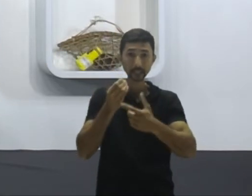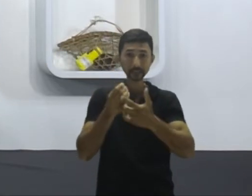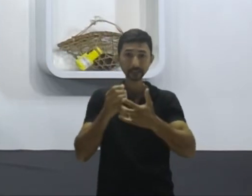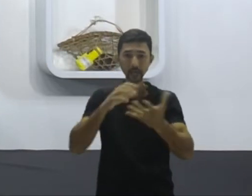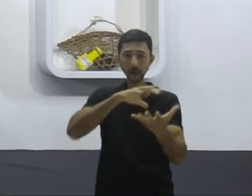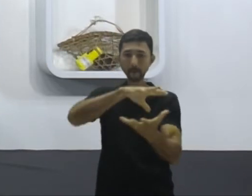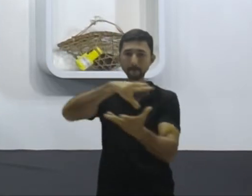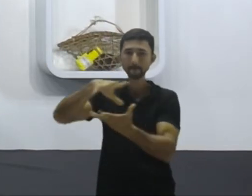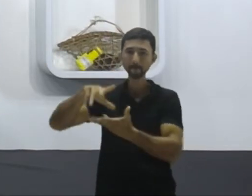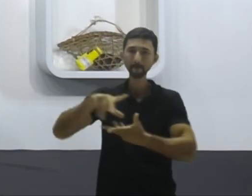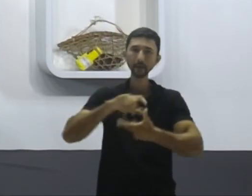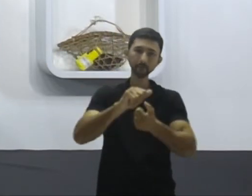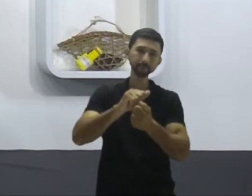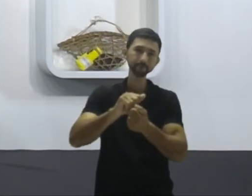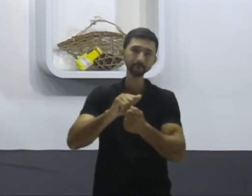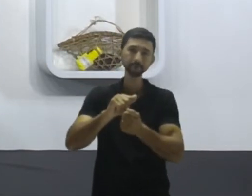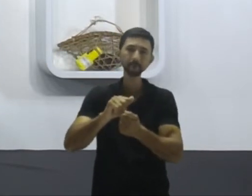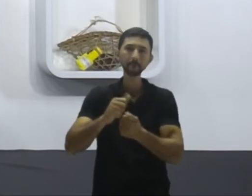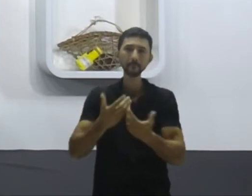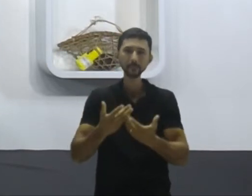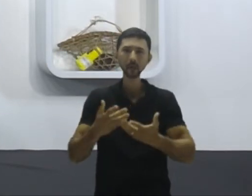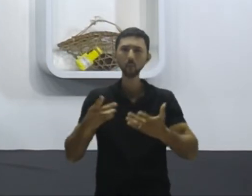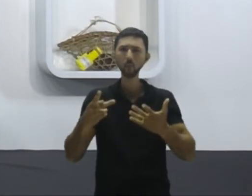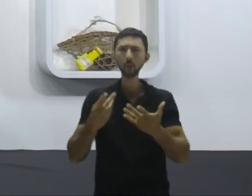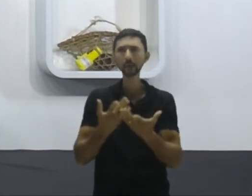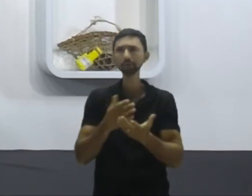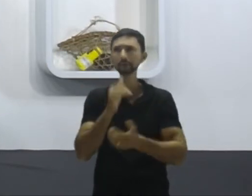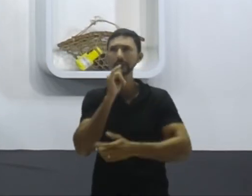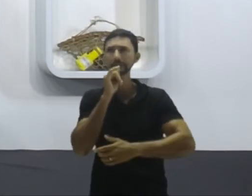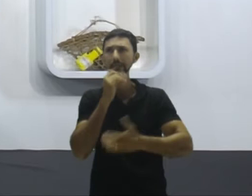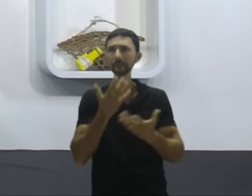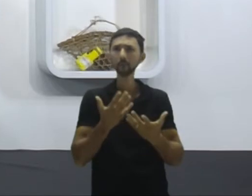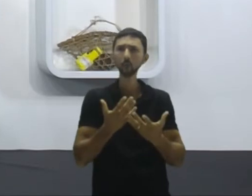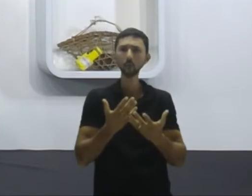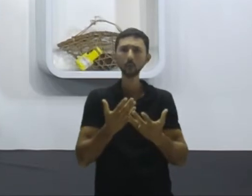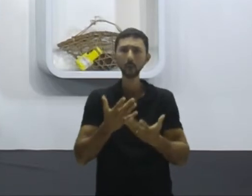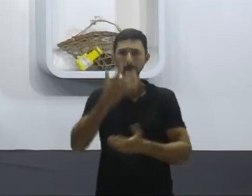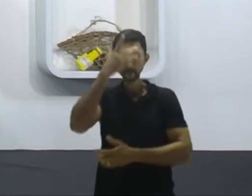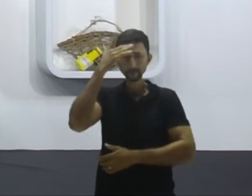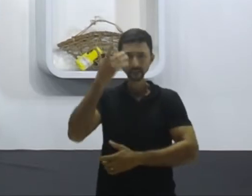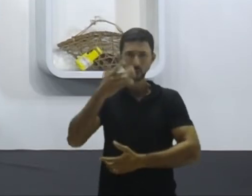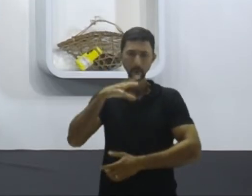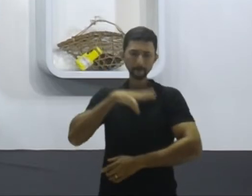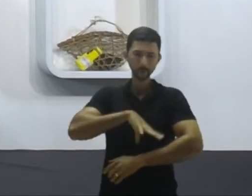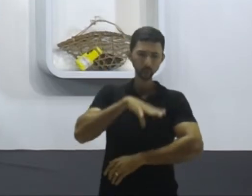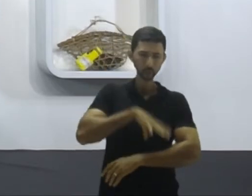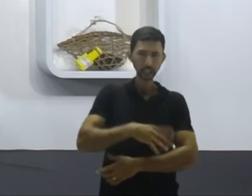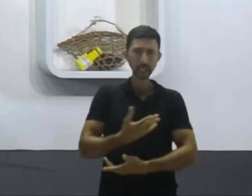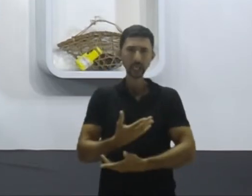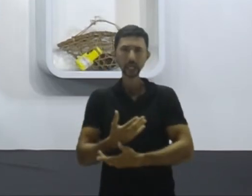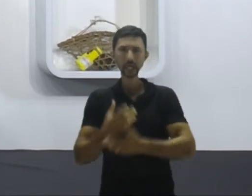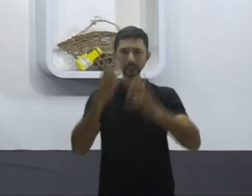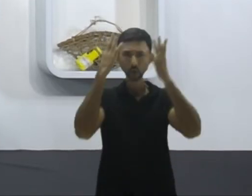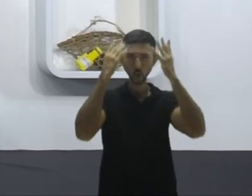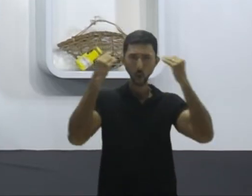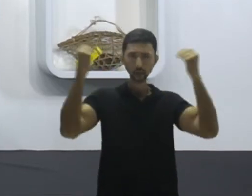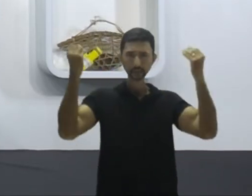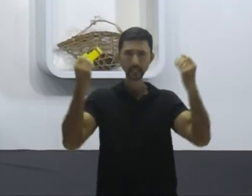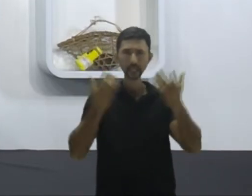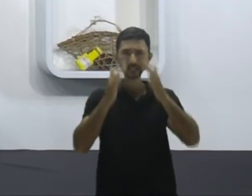internacional, certo? Foi comum, por exemplo, os brancos, portugueses, holandeses,